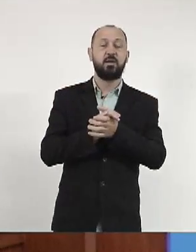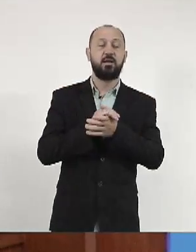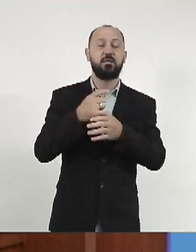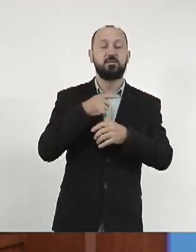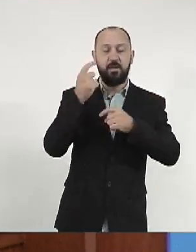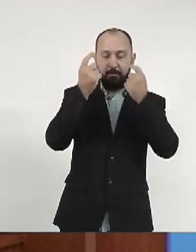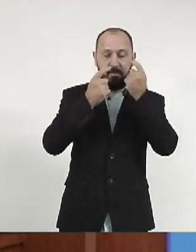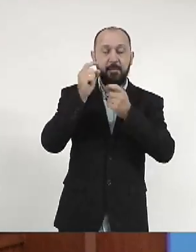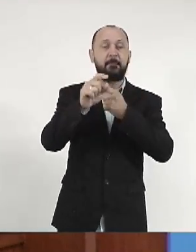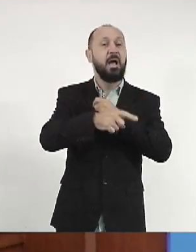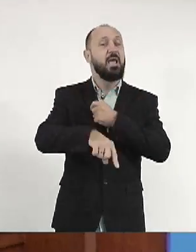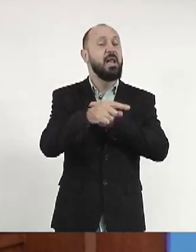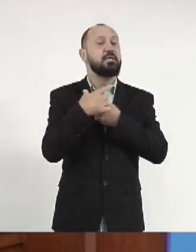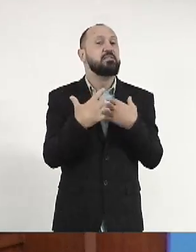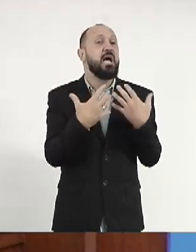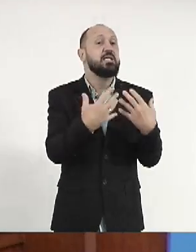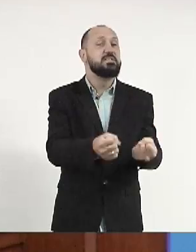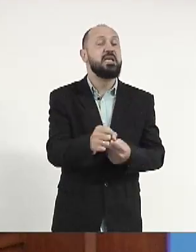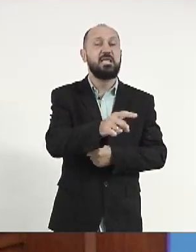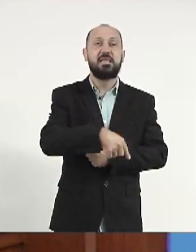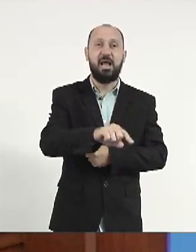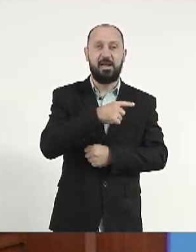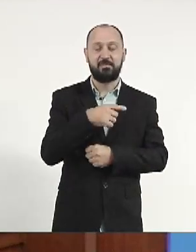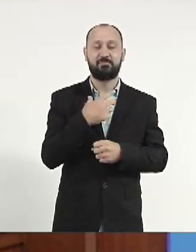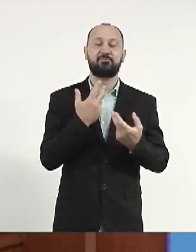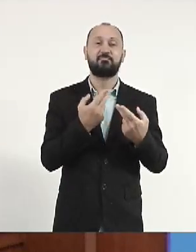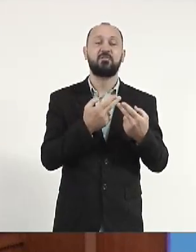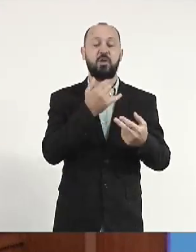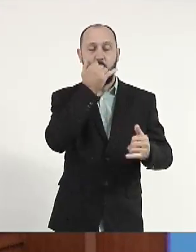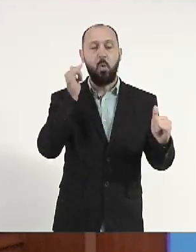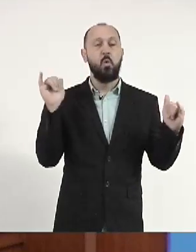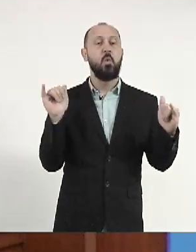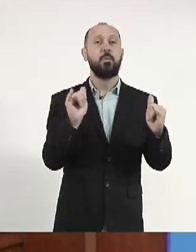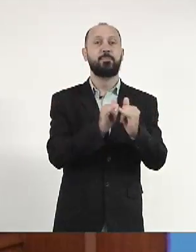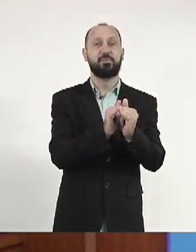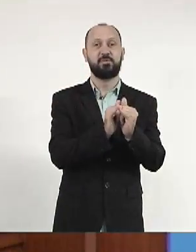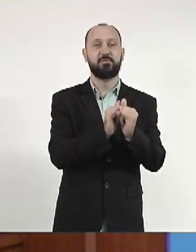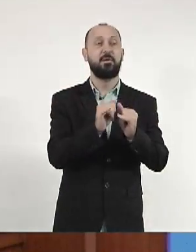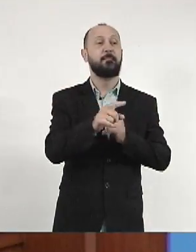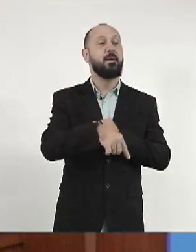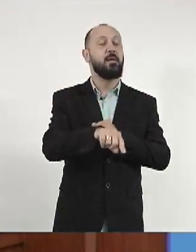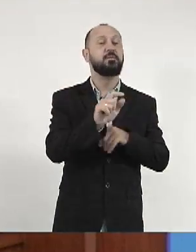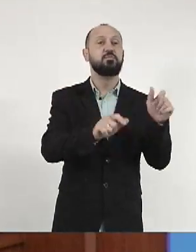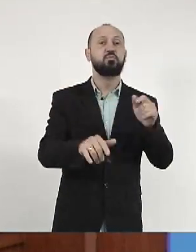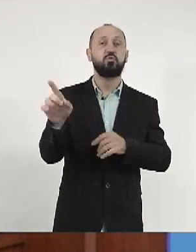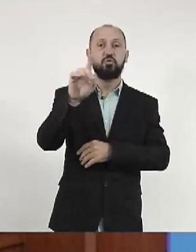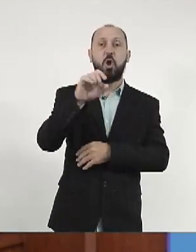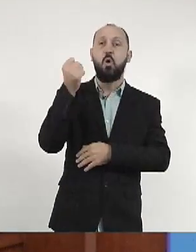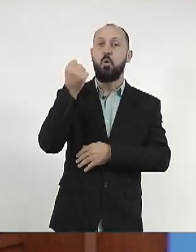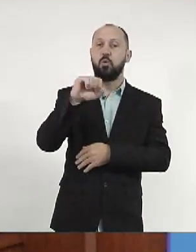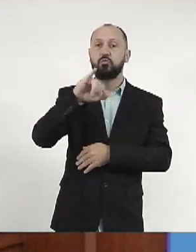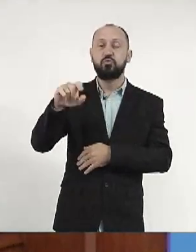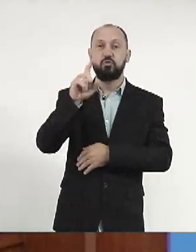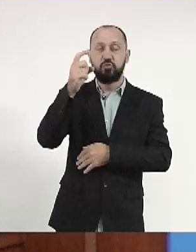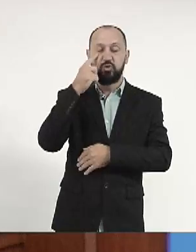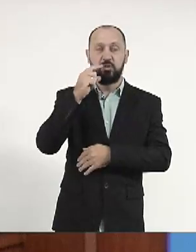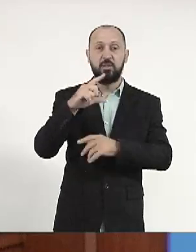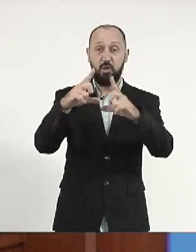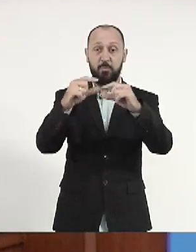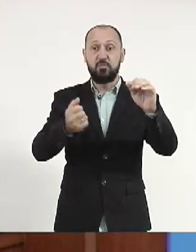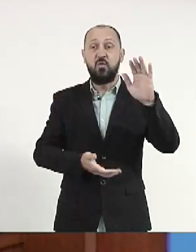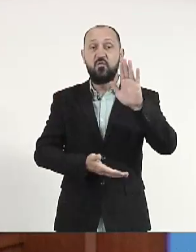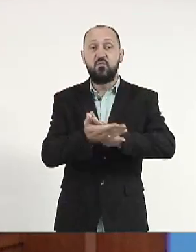em anistiar, conceder o perdão para quem no dia 8 de janeiro foi em